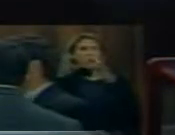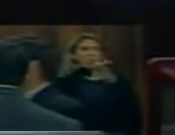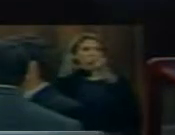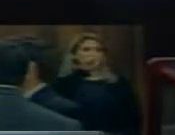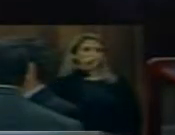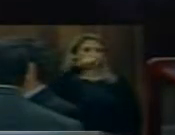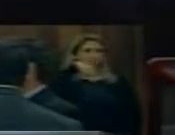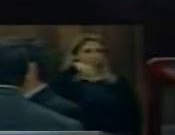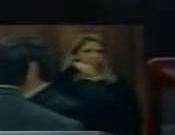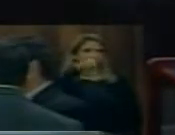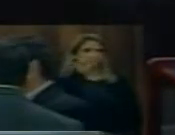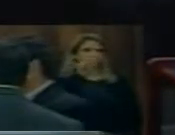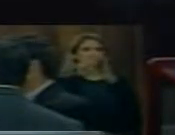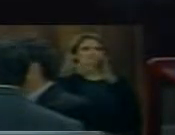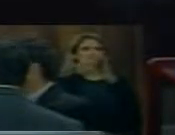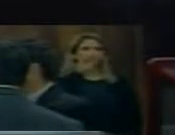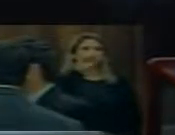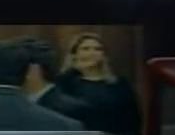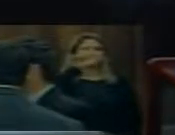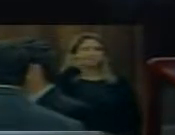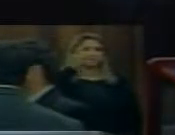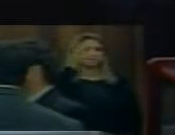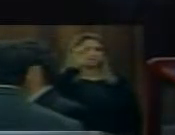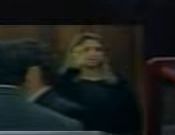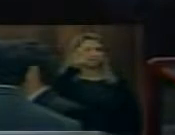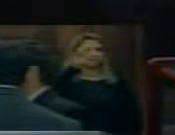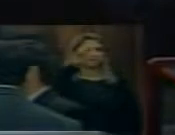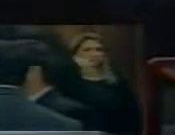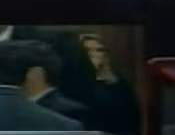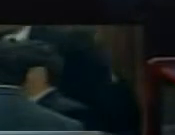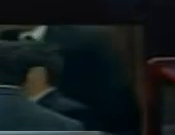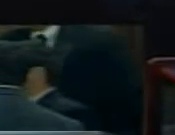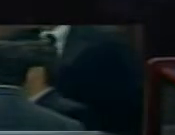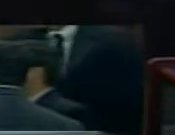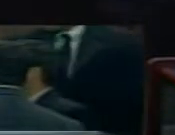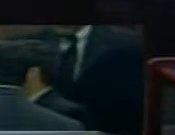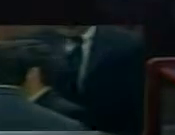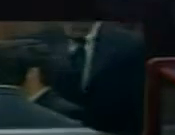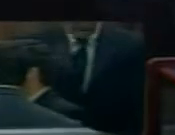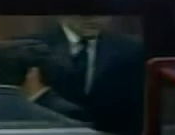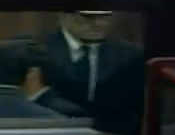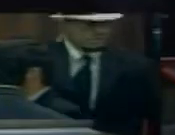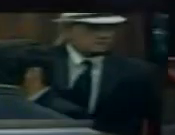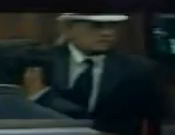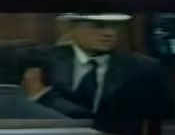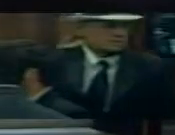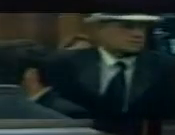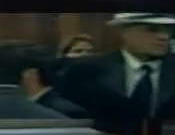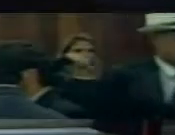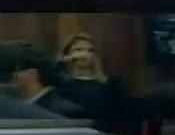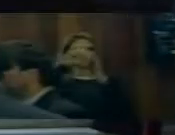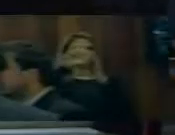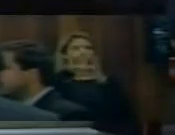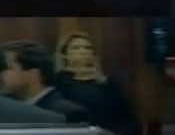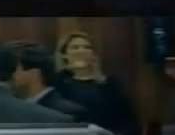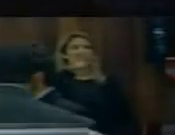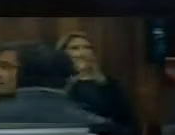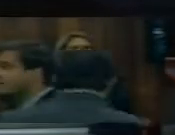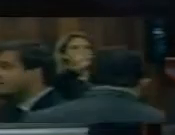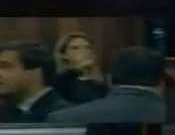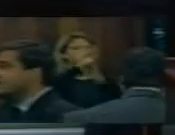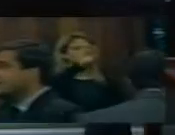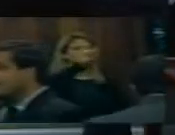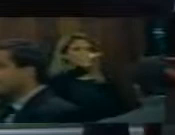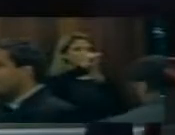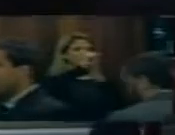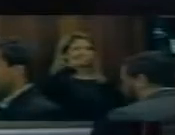Rodrigues, Guilherme Arão Quintas Moreira, Jefferson Vidal Pinheiro, Letícia dos Santos Jota,